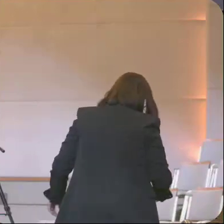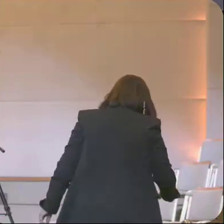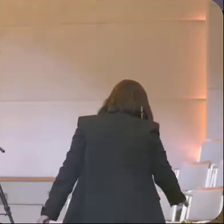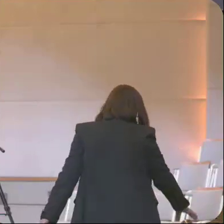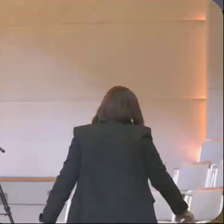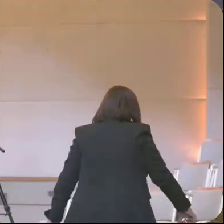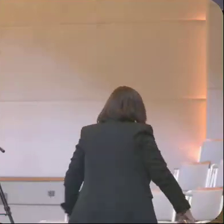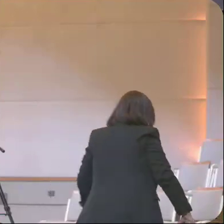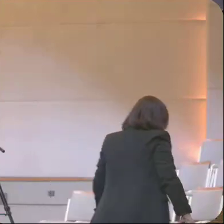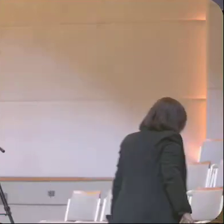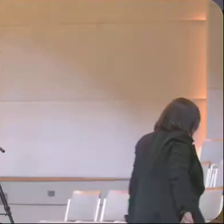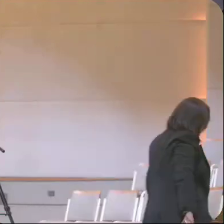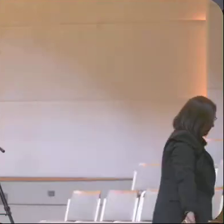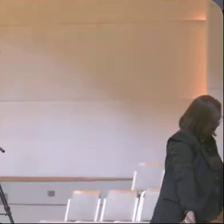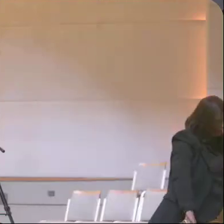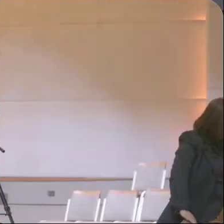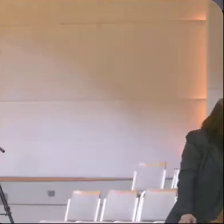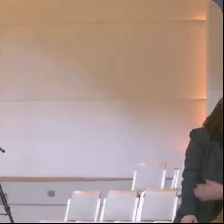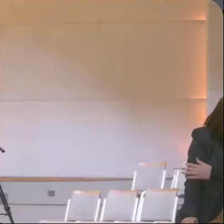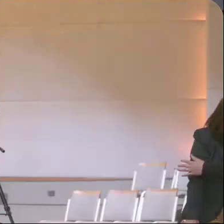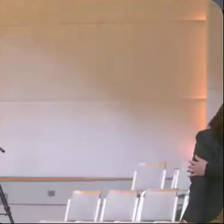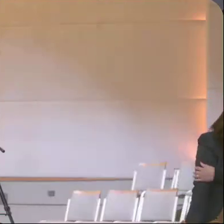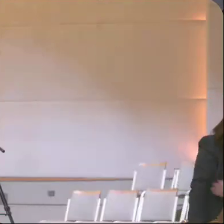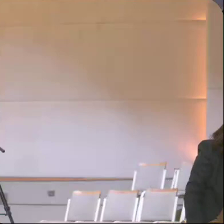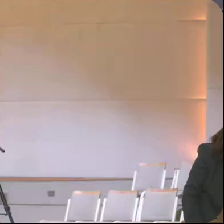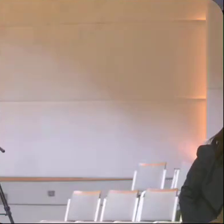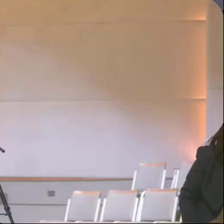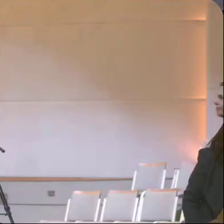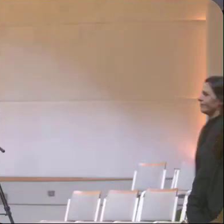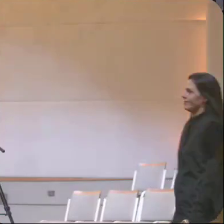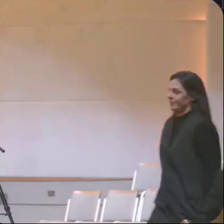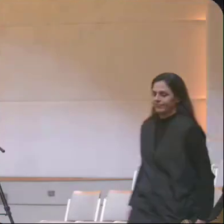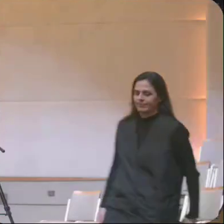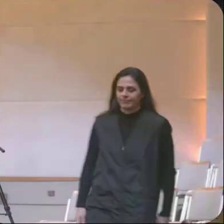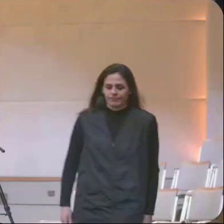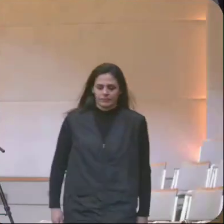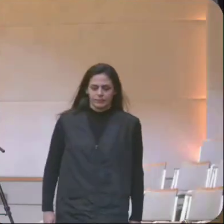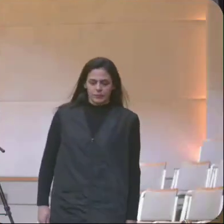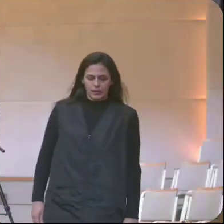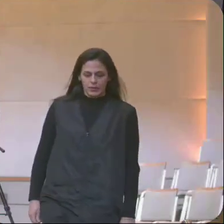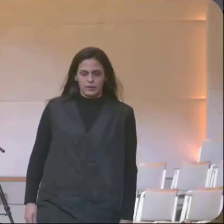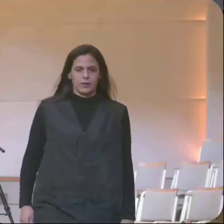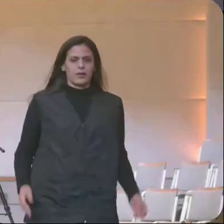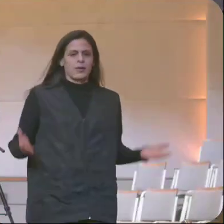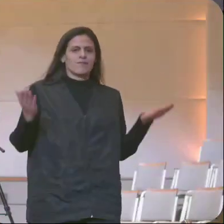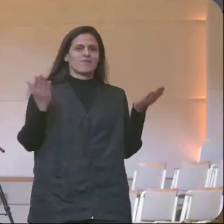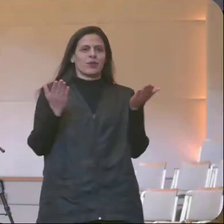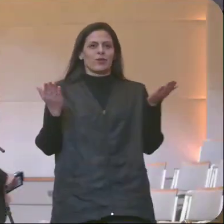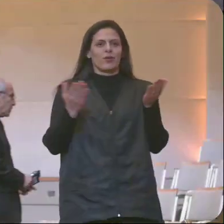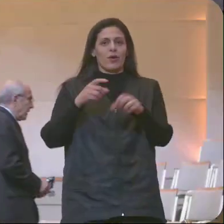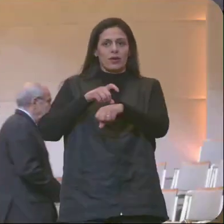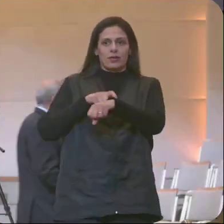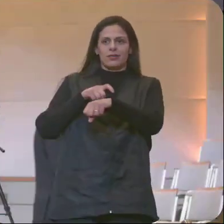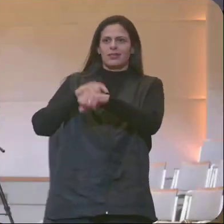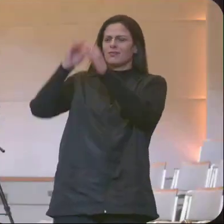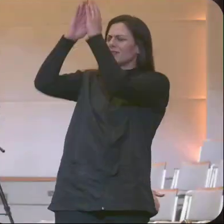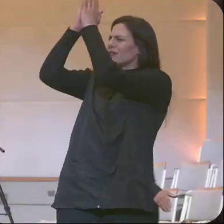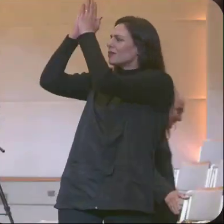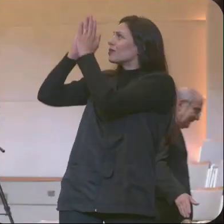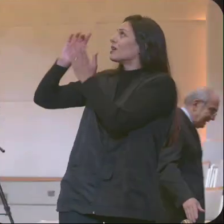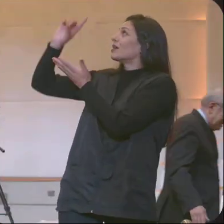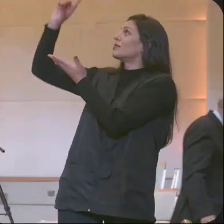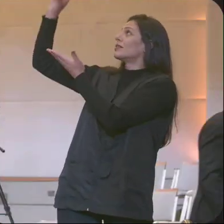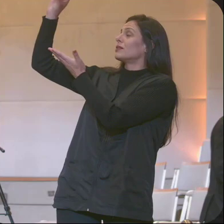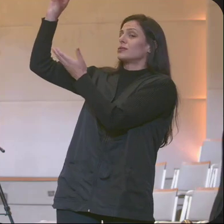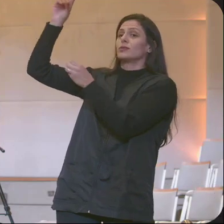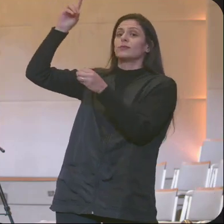Esse é o momento do nosso culto também, que celebramos a Deus com os nossos dízimos, com as nossas ofertas. Hoje de manhã,